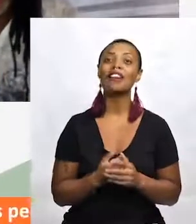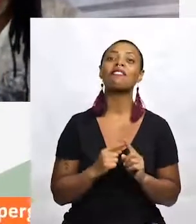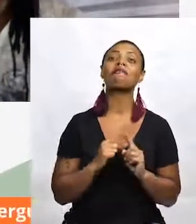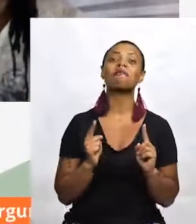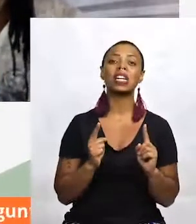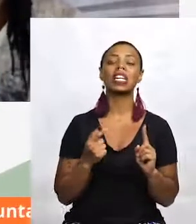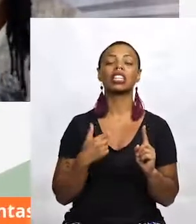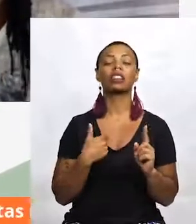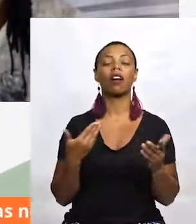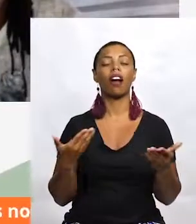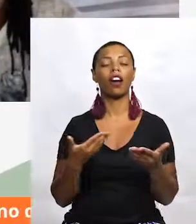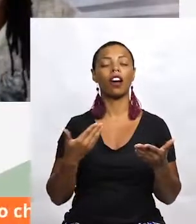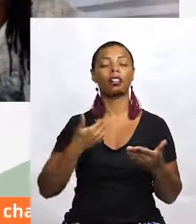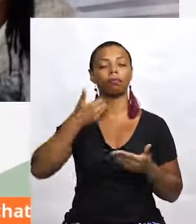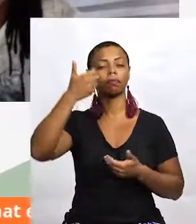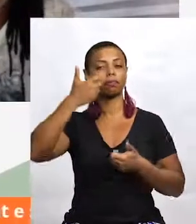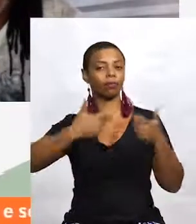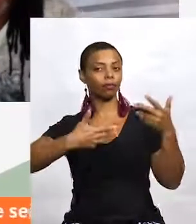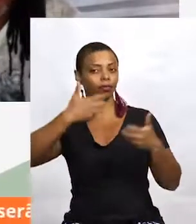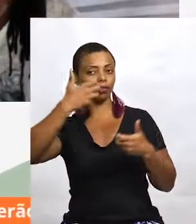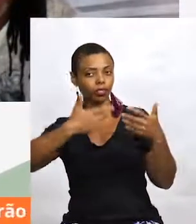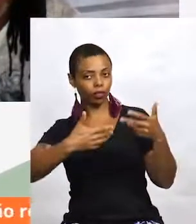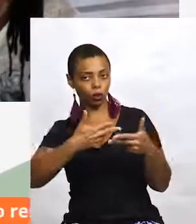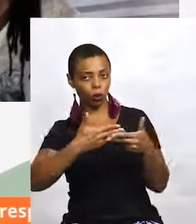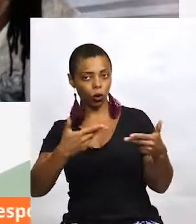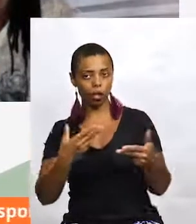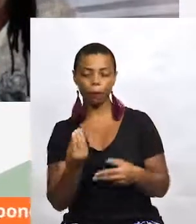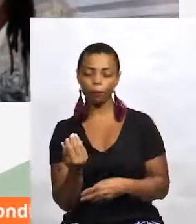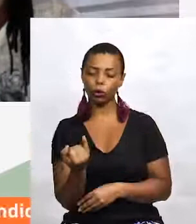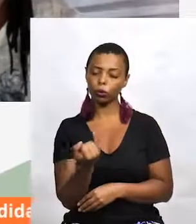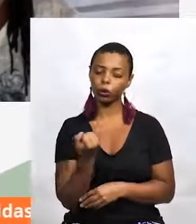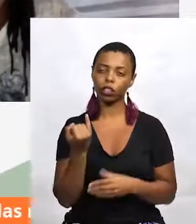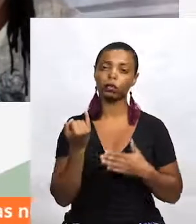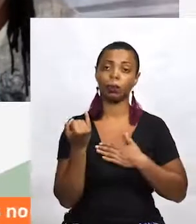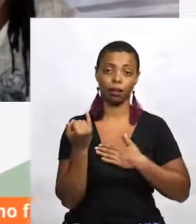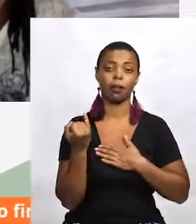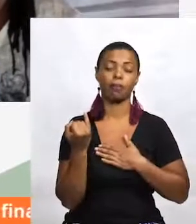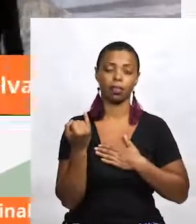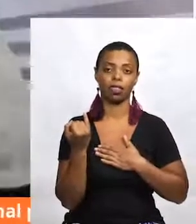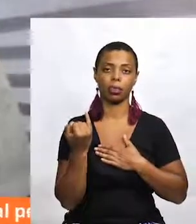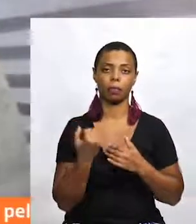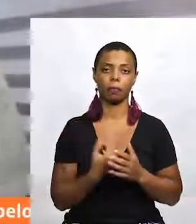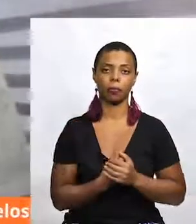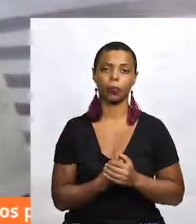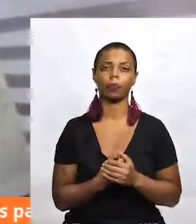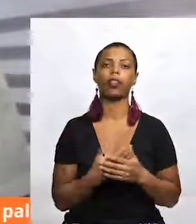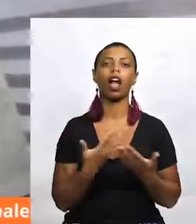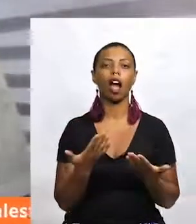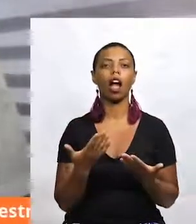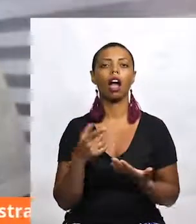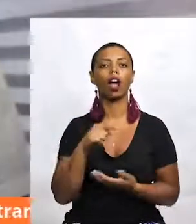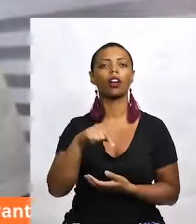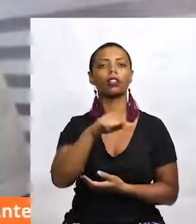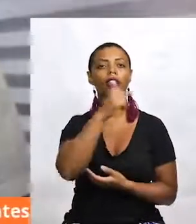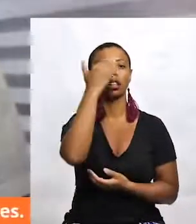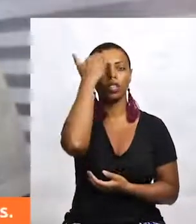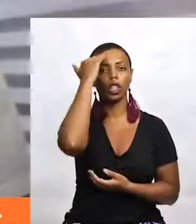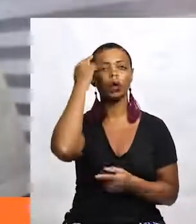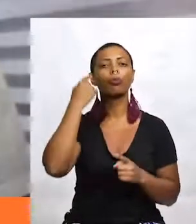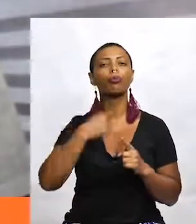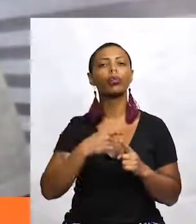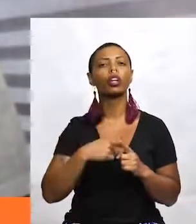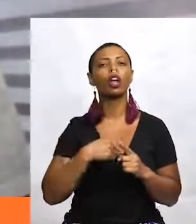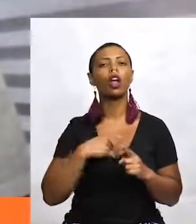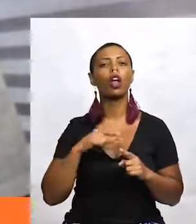bastante importante para mim, né? E aí vocês vão entender por que é que eu também